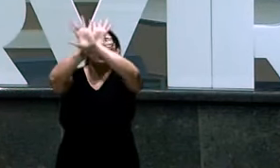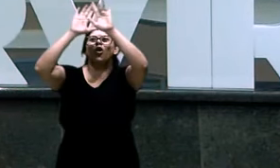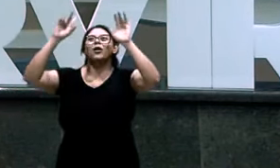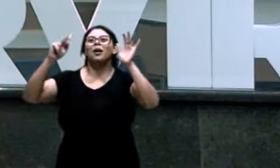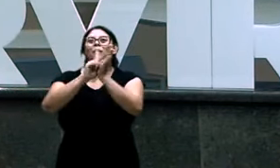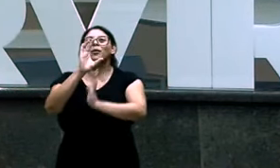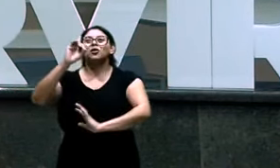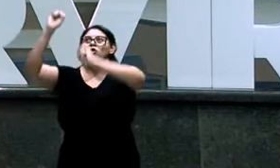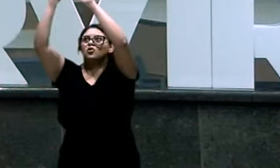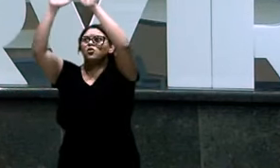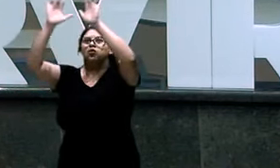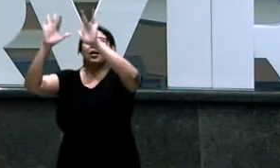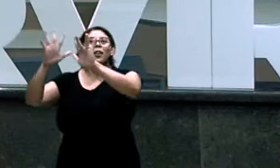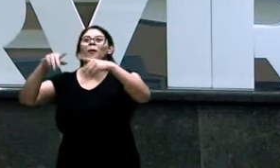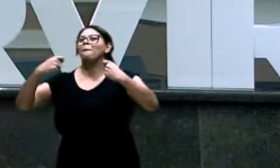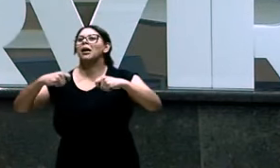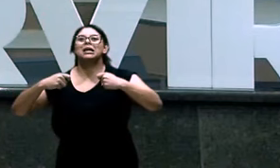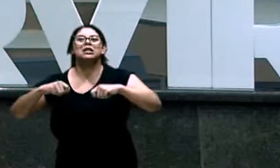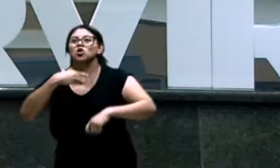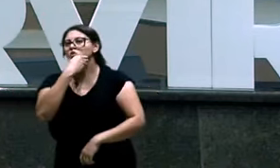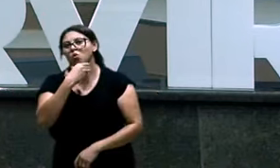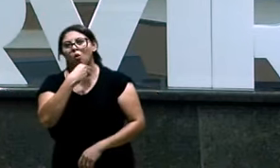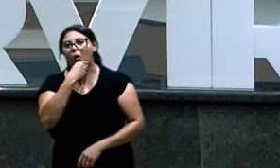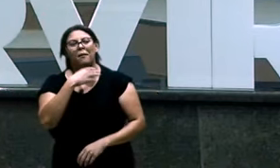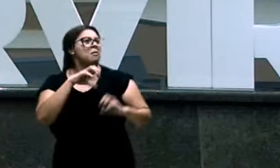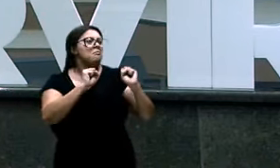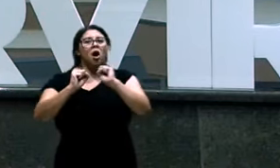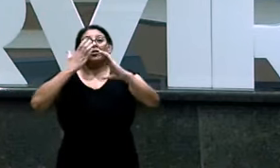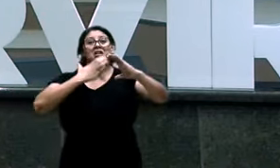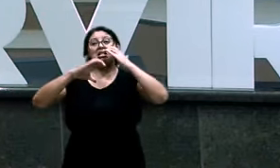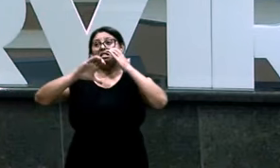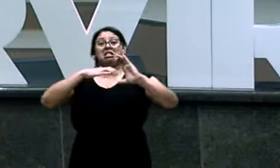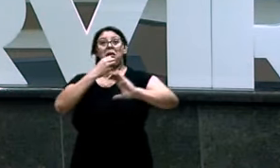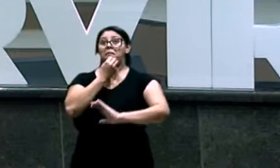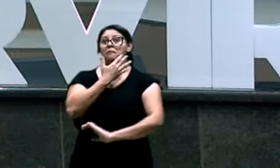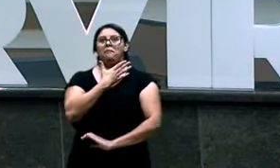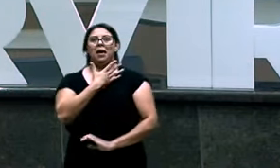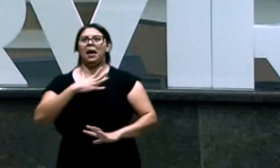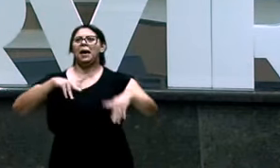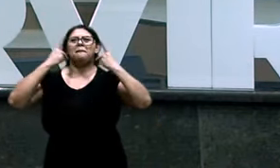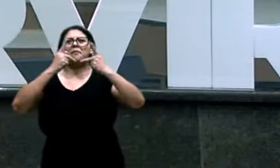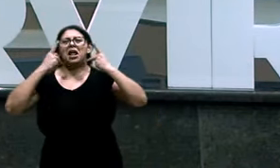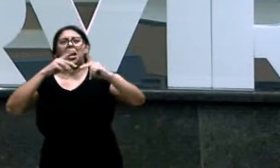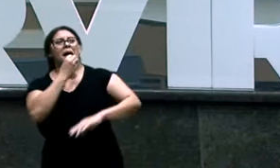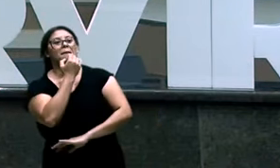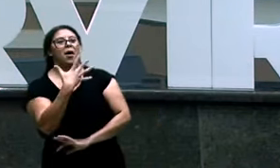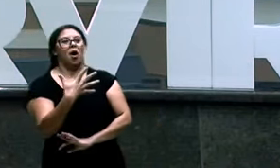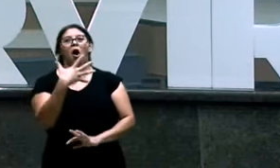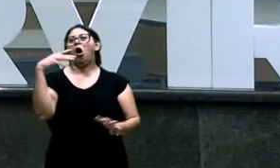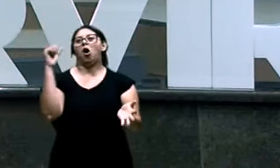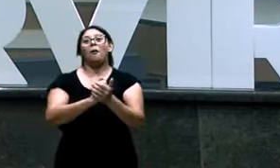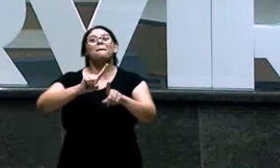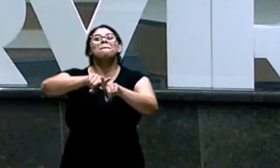presença habitar, eu não dependo de homens. Pode cantar bem, pode pregar bem, pode ter seguidores, pode ser famosinho, pode